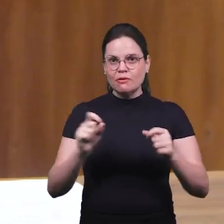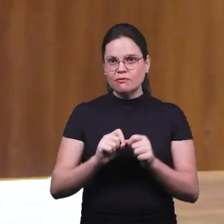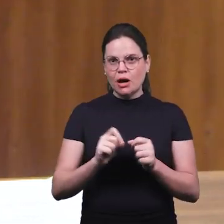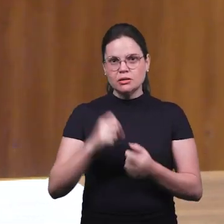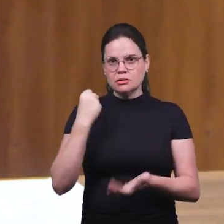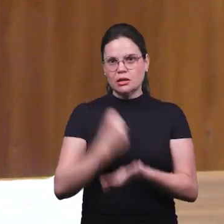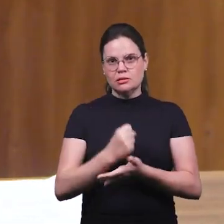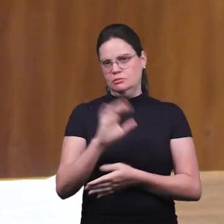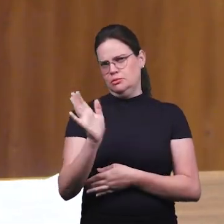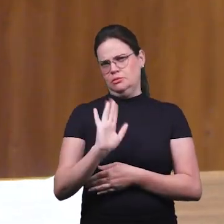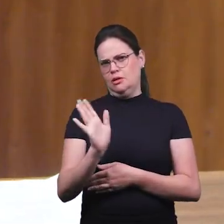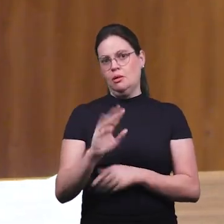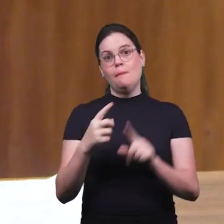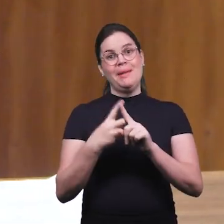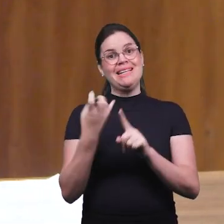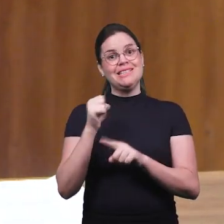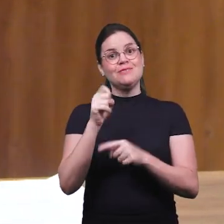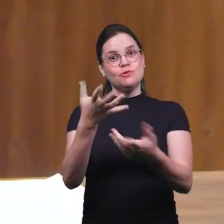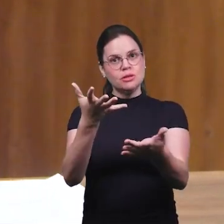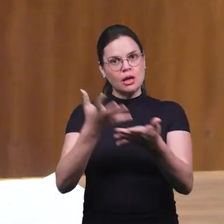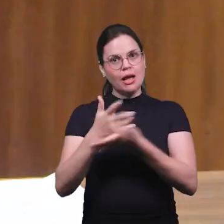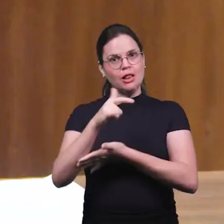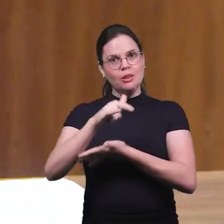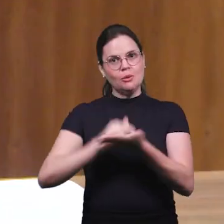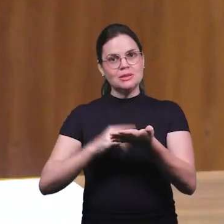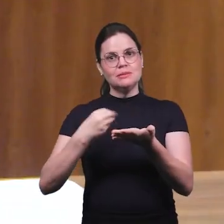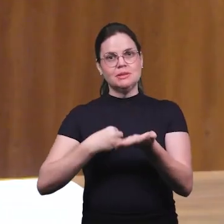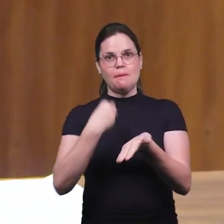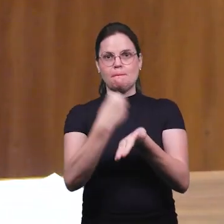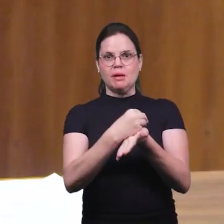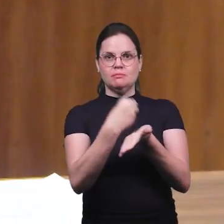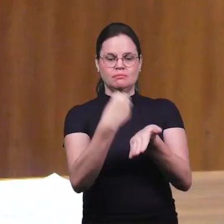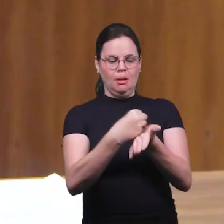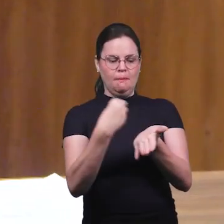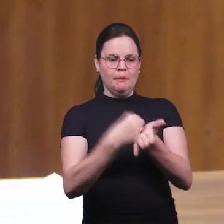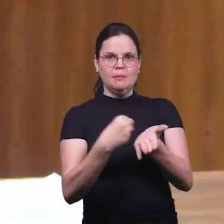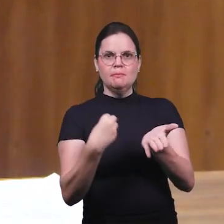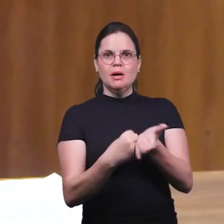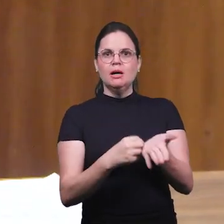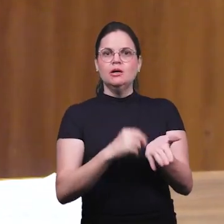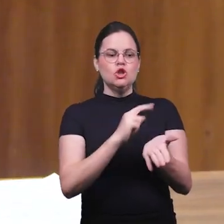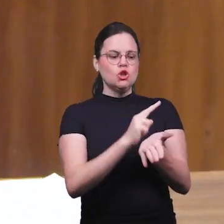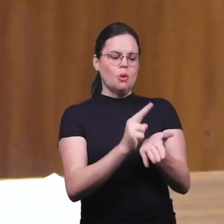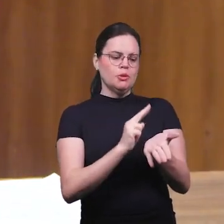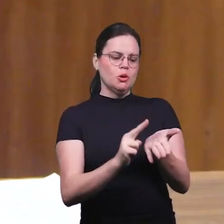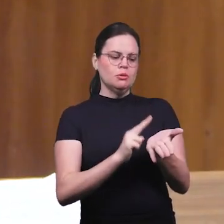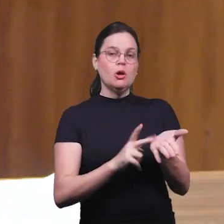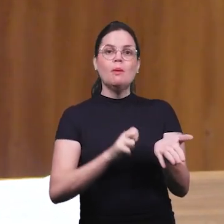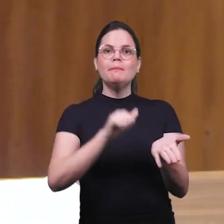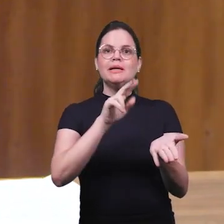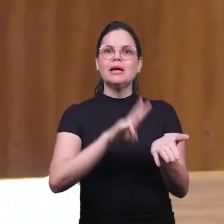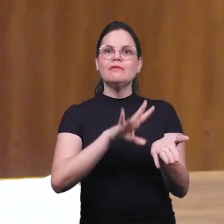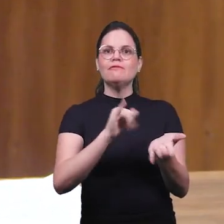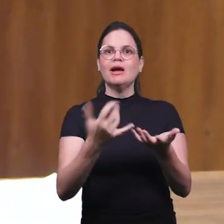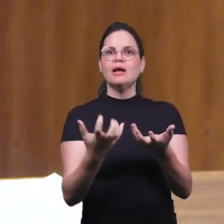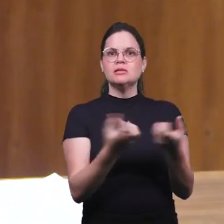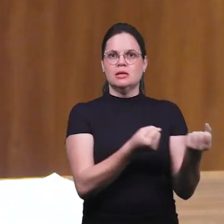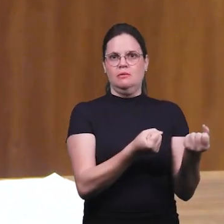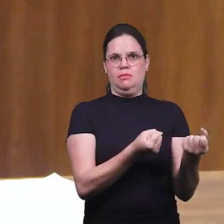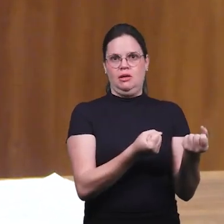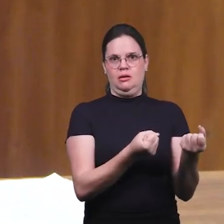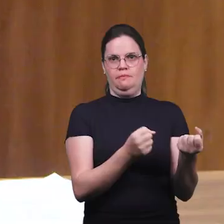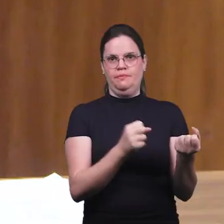Sim. Quando você formaliza um testamento, você precisa identificar precisamente quem são esses herdeiros. Para quem que esses bens